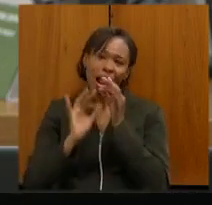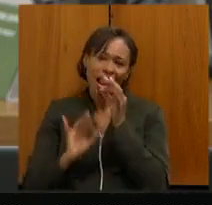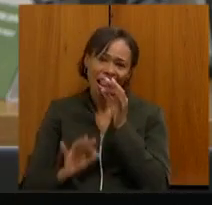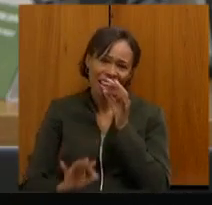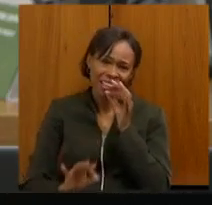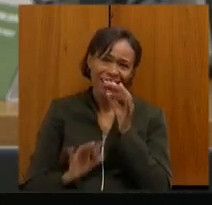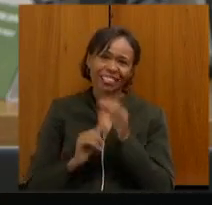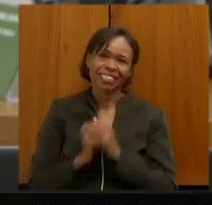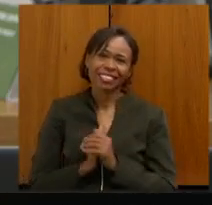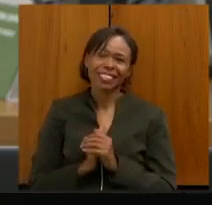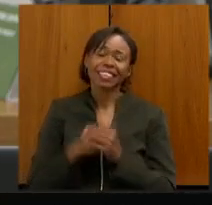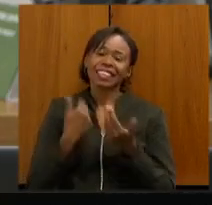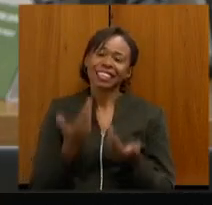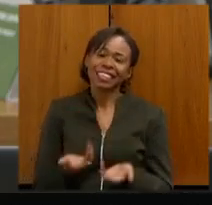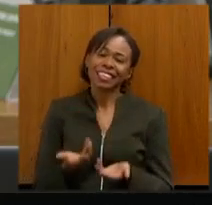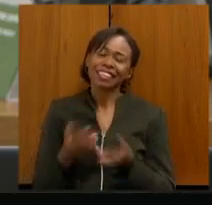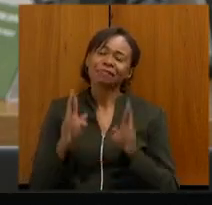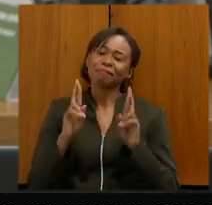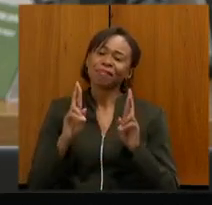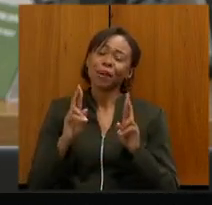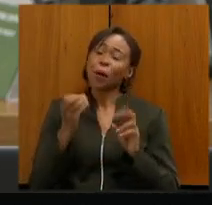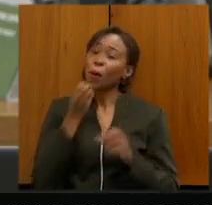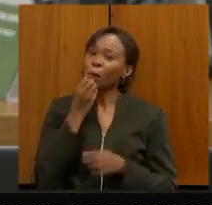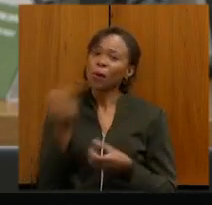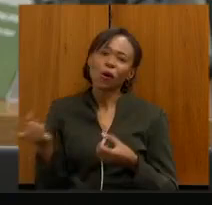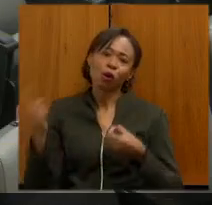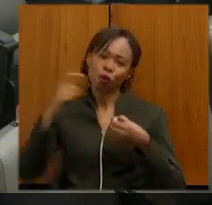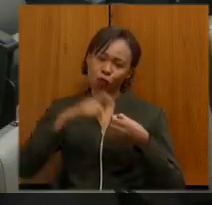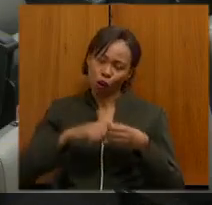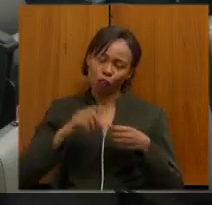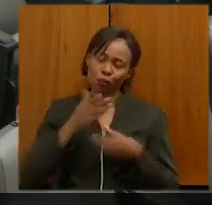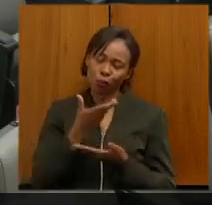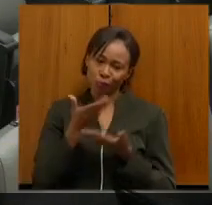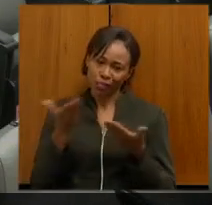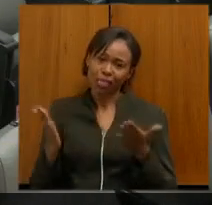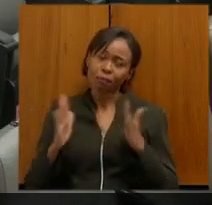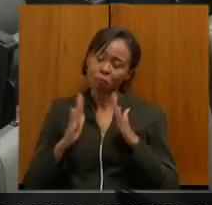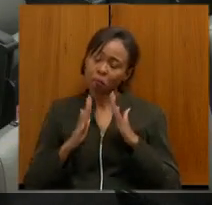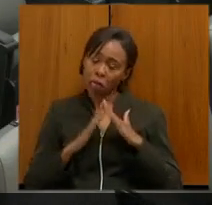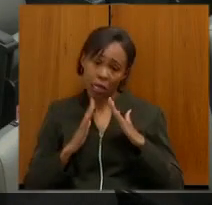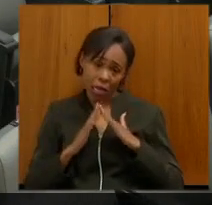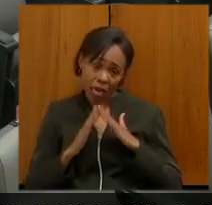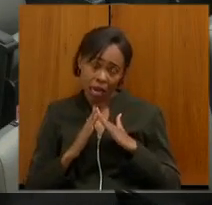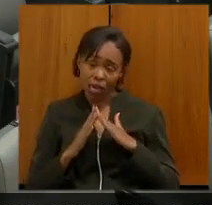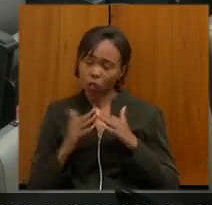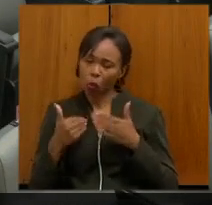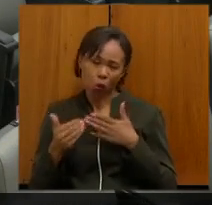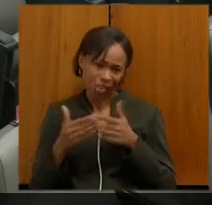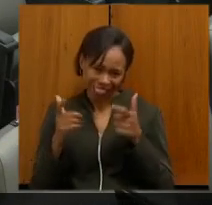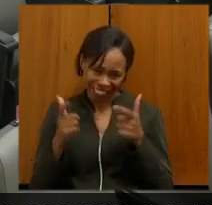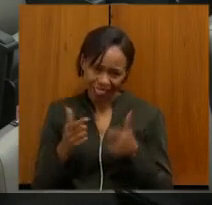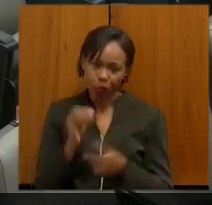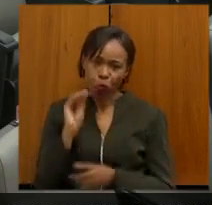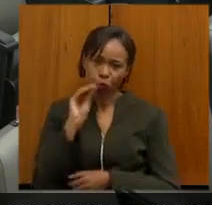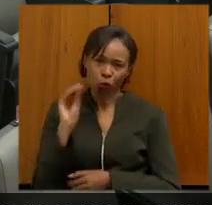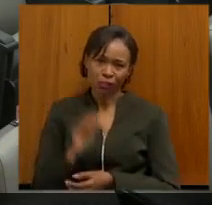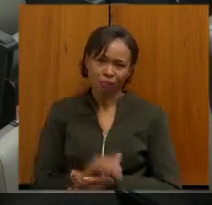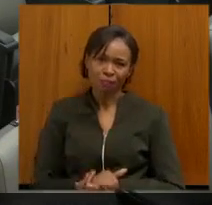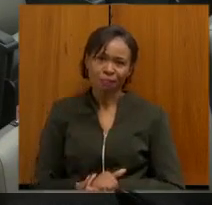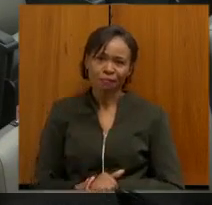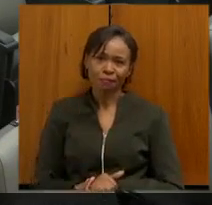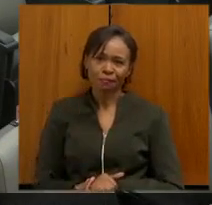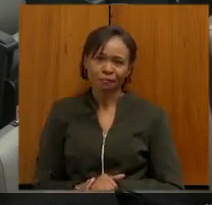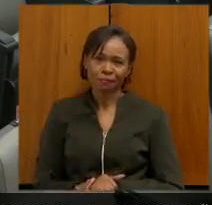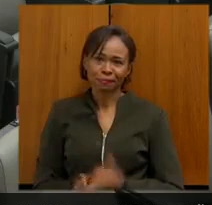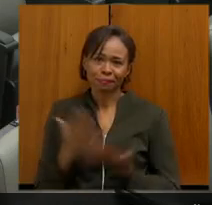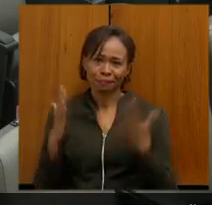e desejar um bom retorno aí para todo mundo seja para casa para onde for beijos e